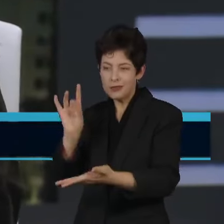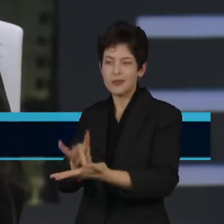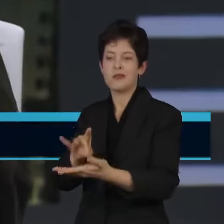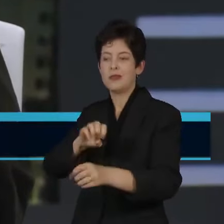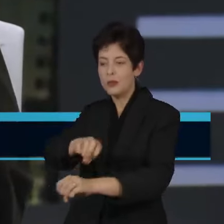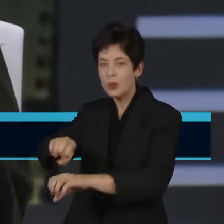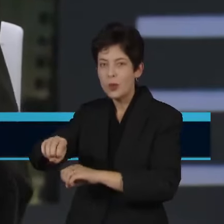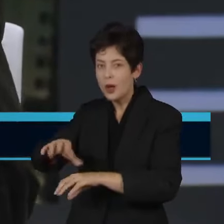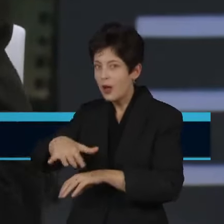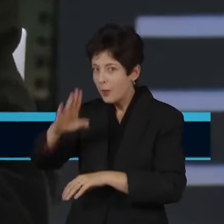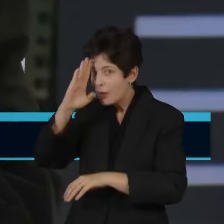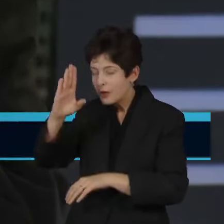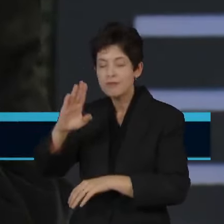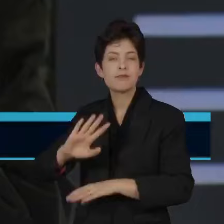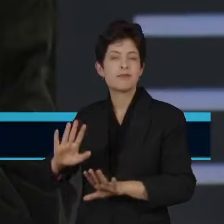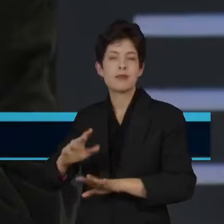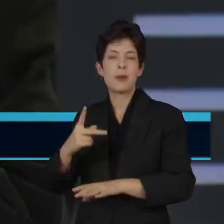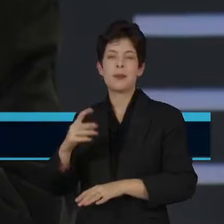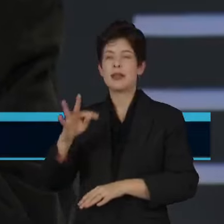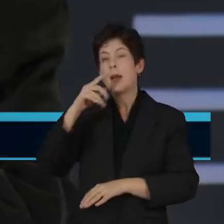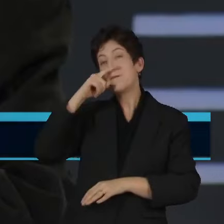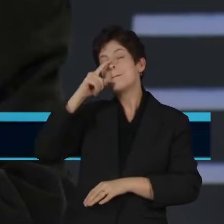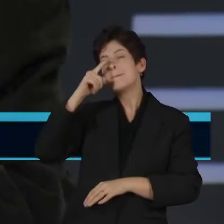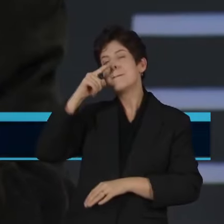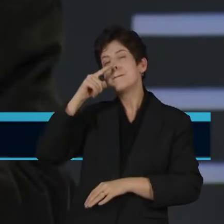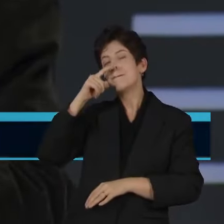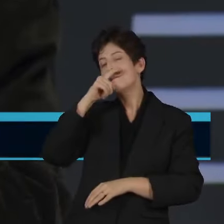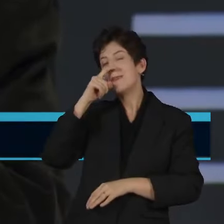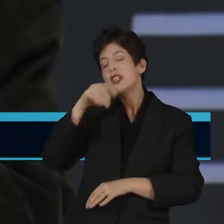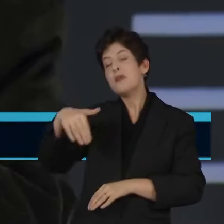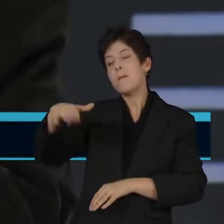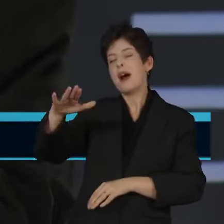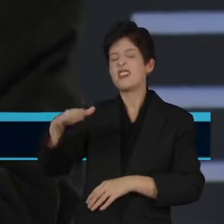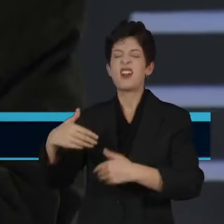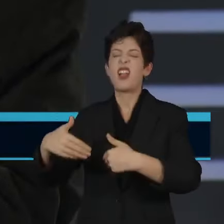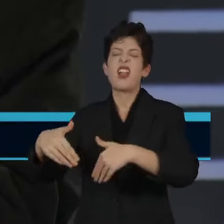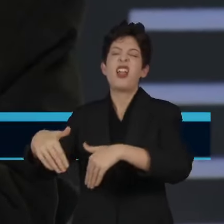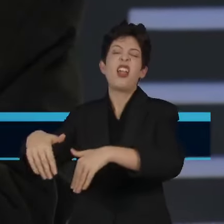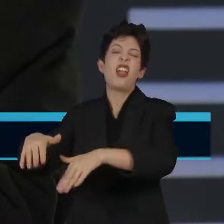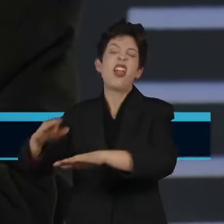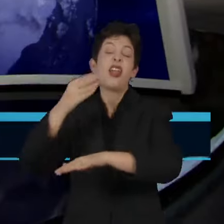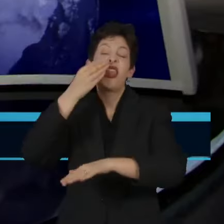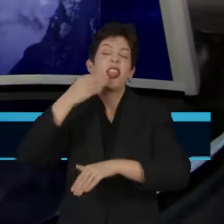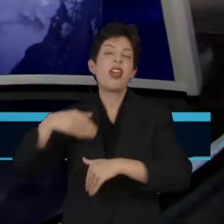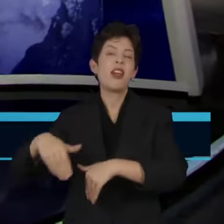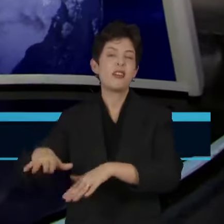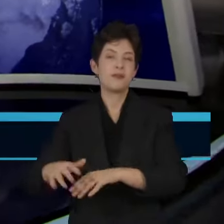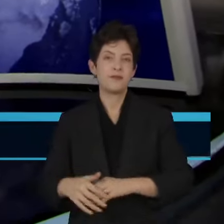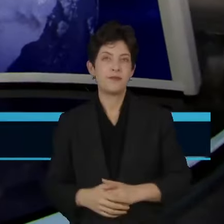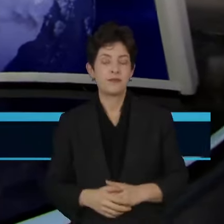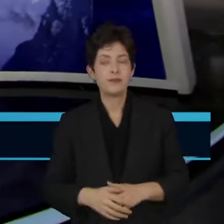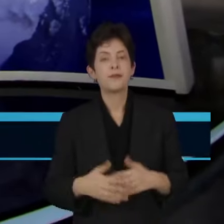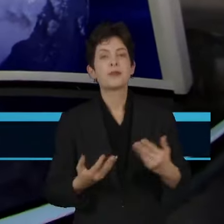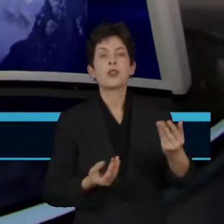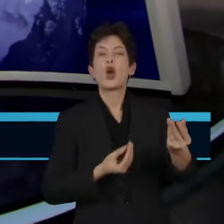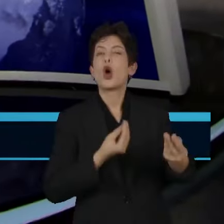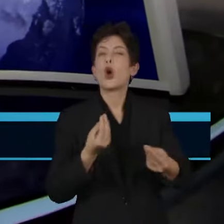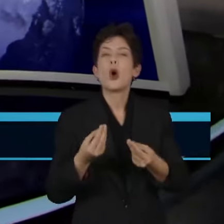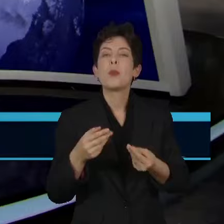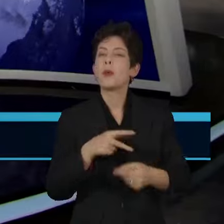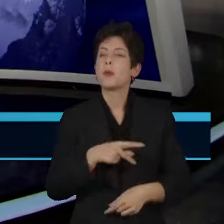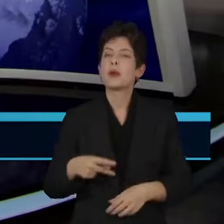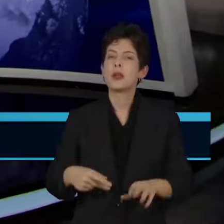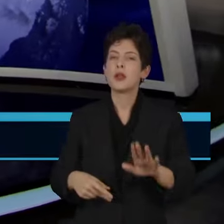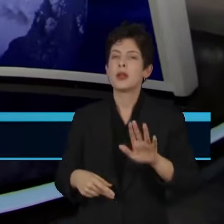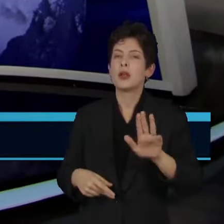Lula. É só que o governo do PT mente mais sobre isso. Então, deixa a míngua. João, de que maneiras você acha que o presidente